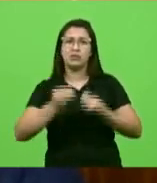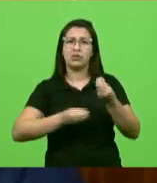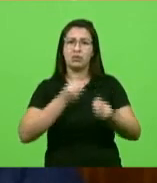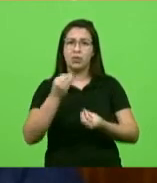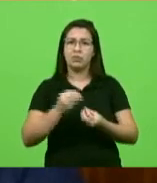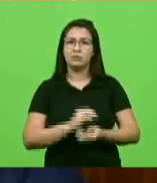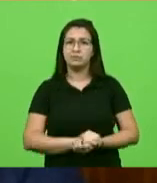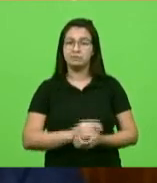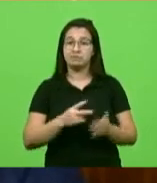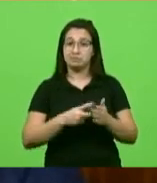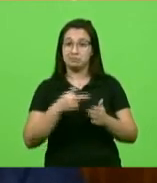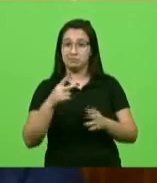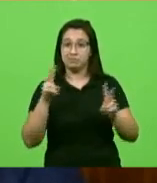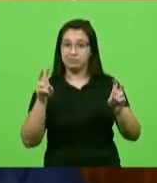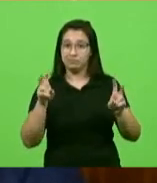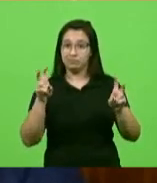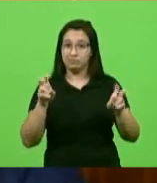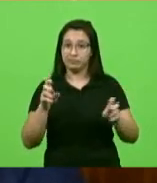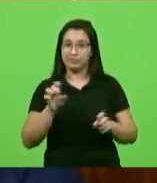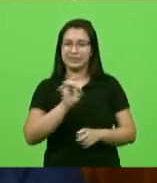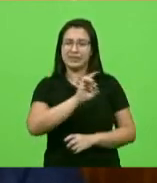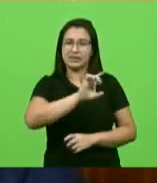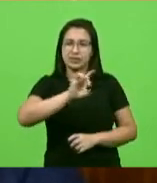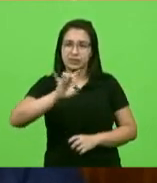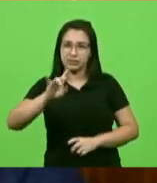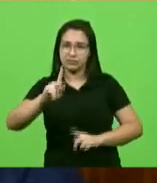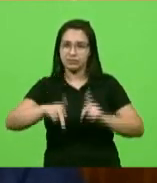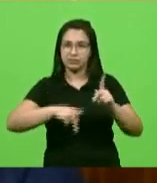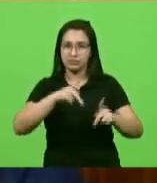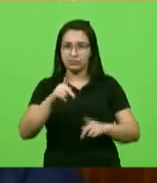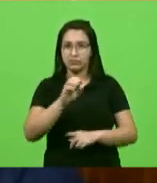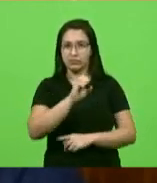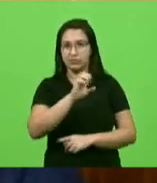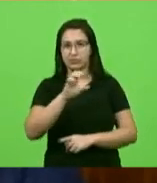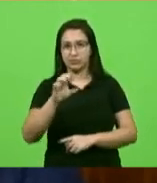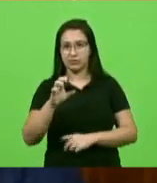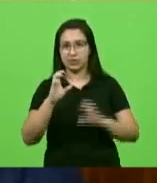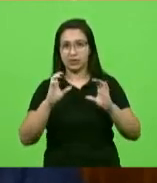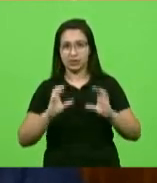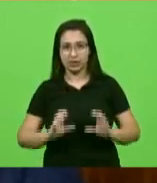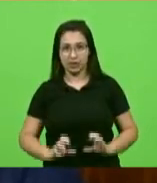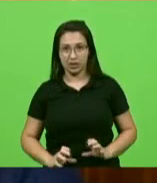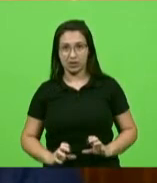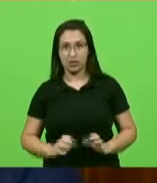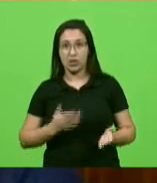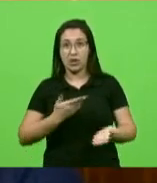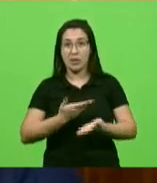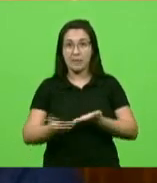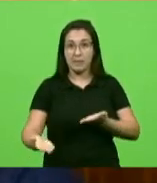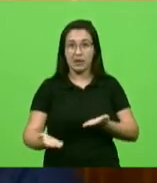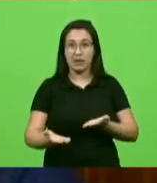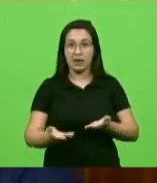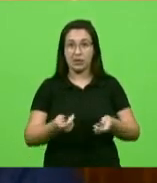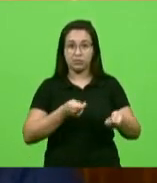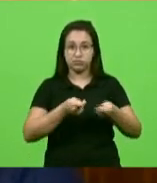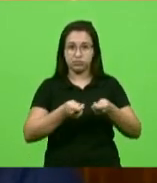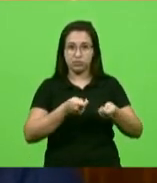Já a segunda faz cada catarinense que perdeu seu emprego ou seu pequeno negócio se